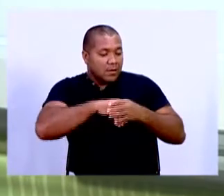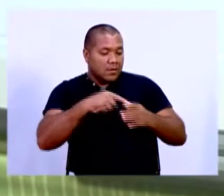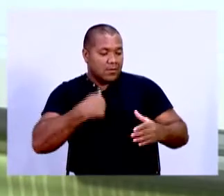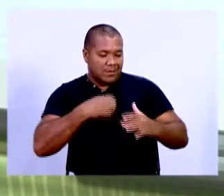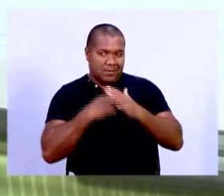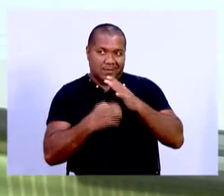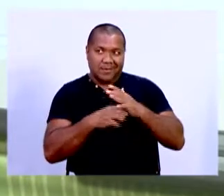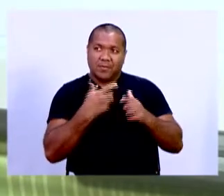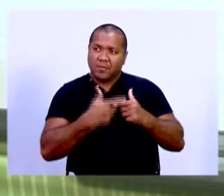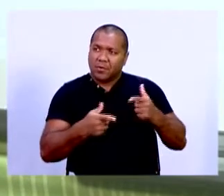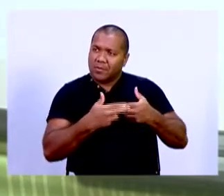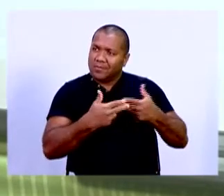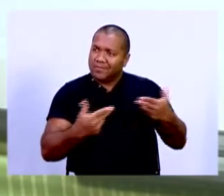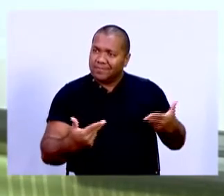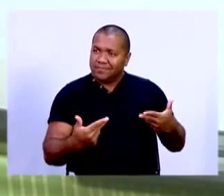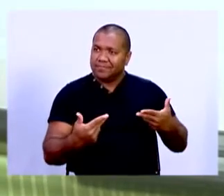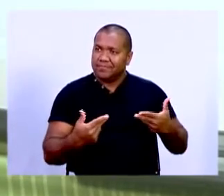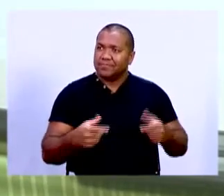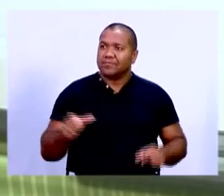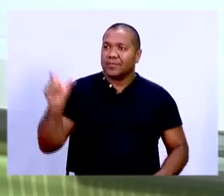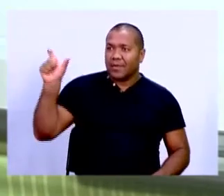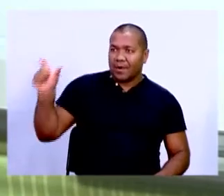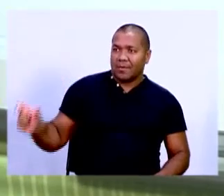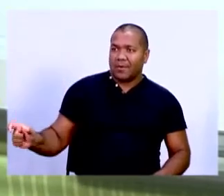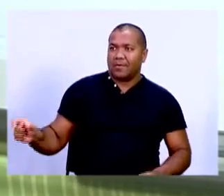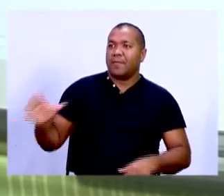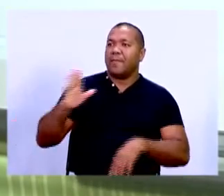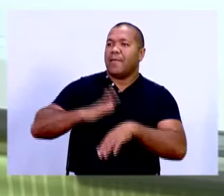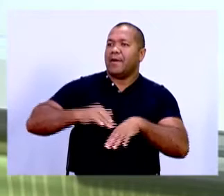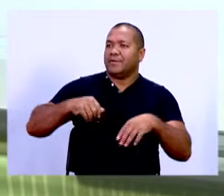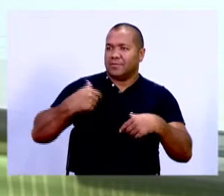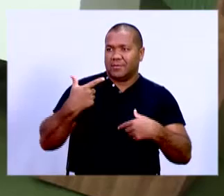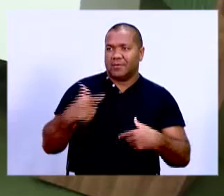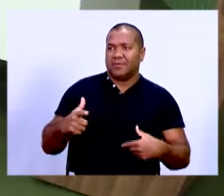dele. Ao meu lado, mais uma vez, hoje também vai